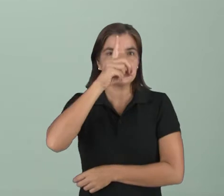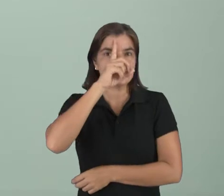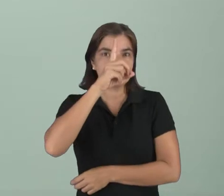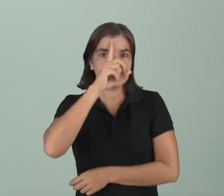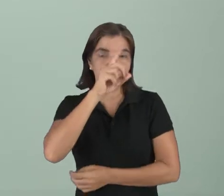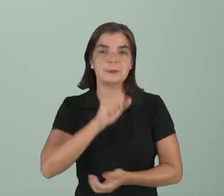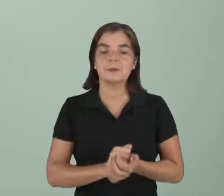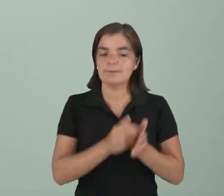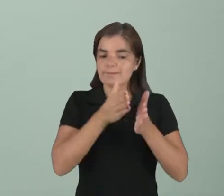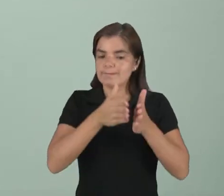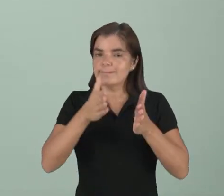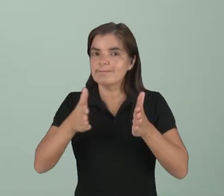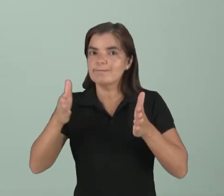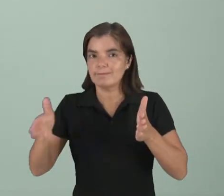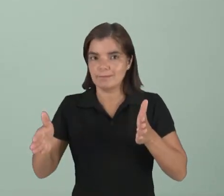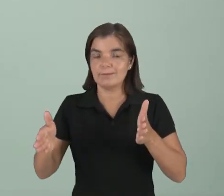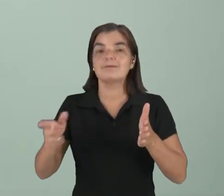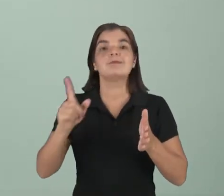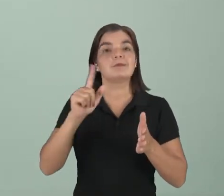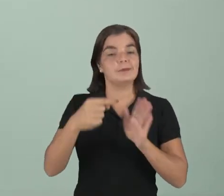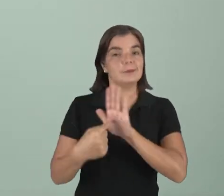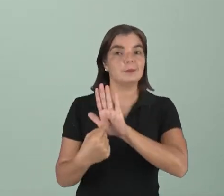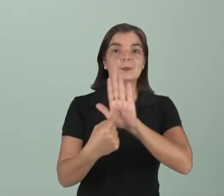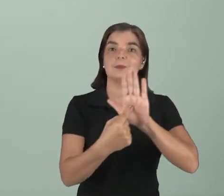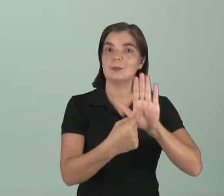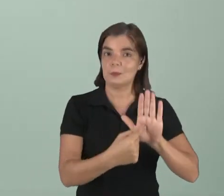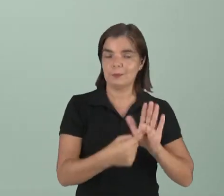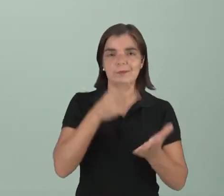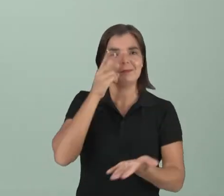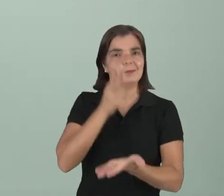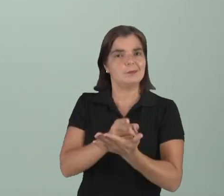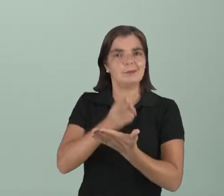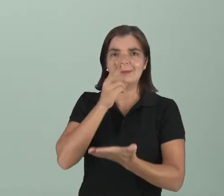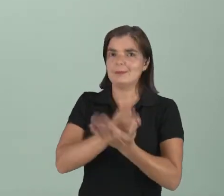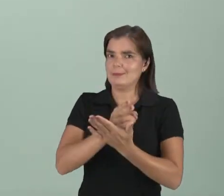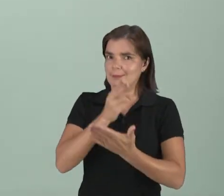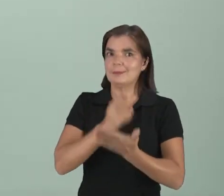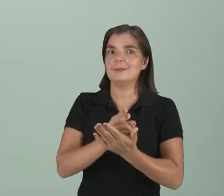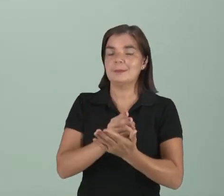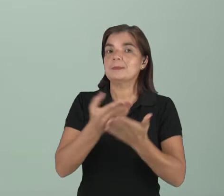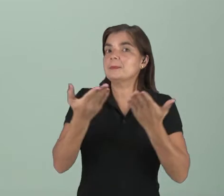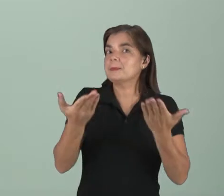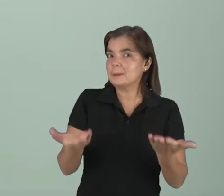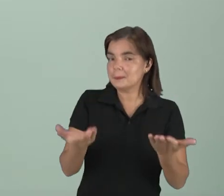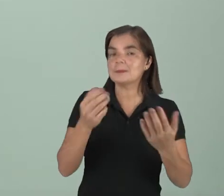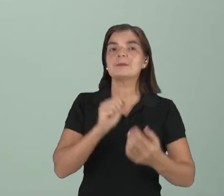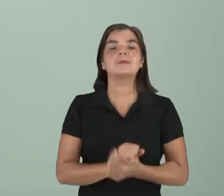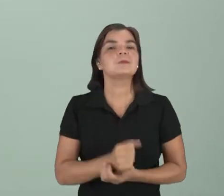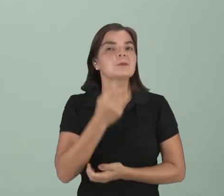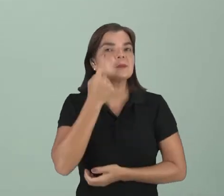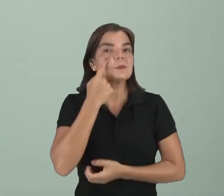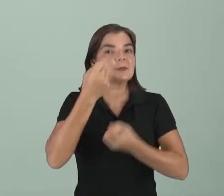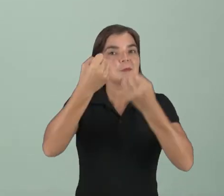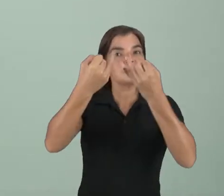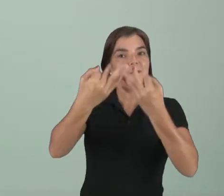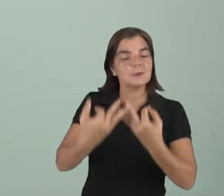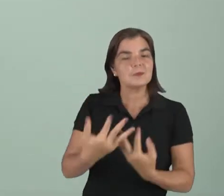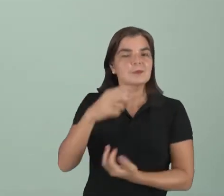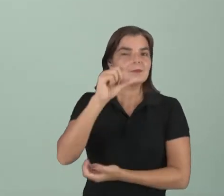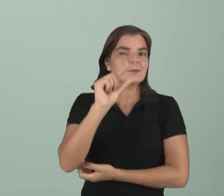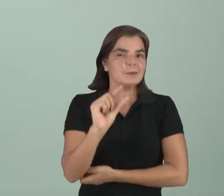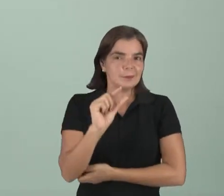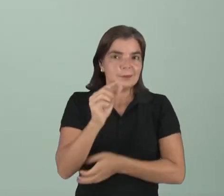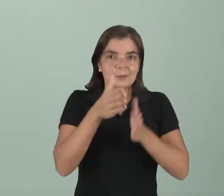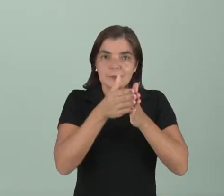dia que esses padrões ele aparece constantemente. Então, para isso, nós vamos hoje falar um